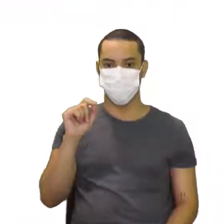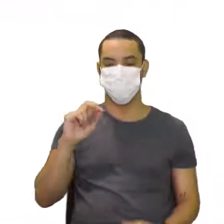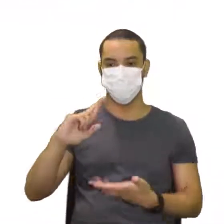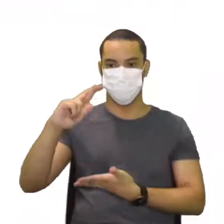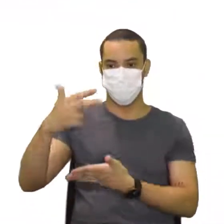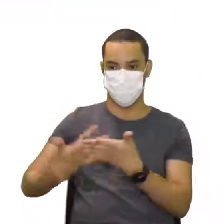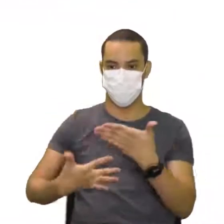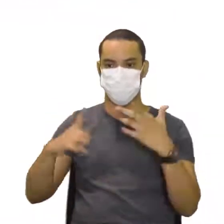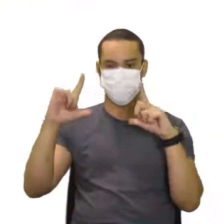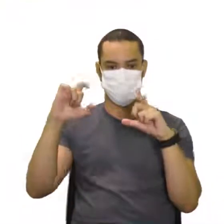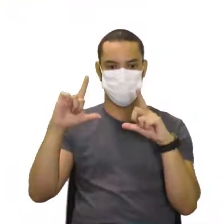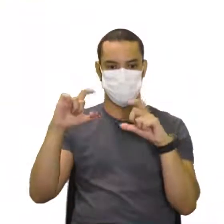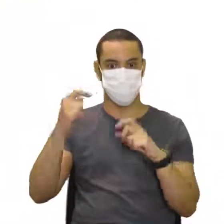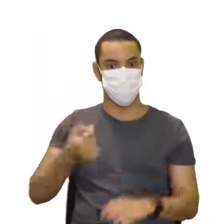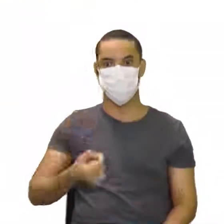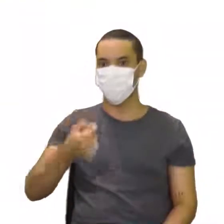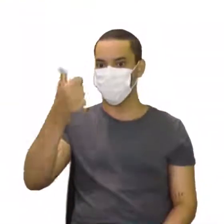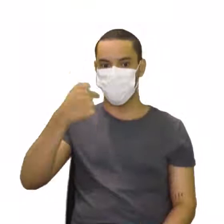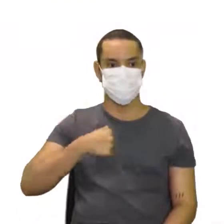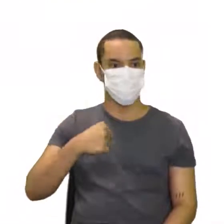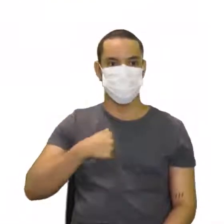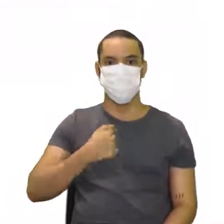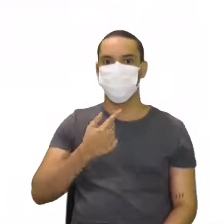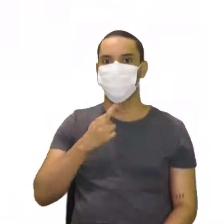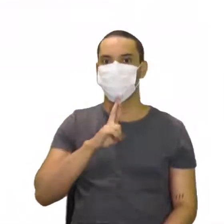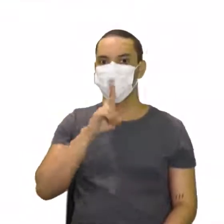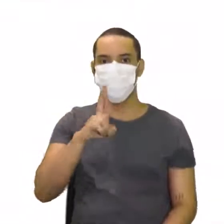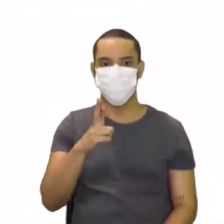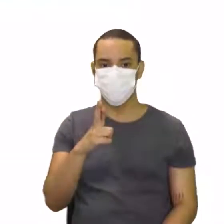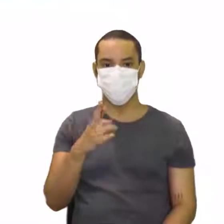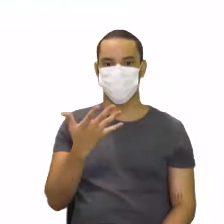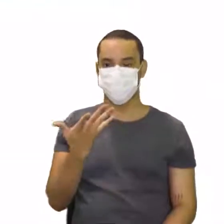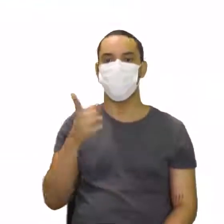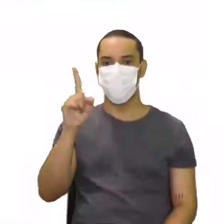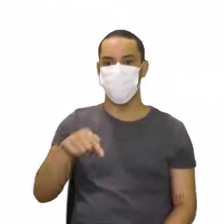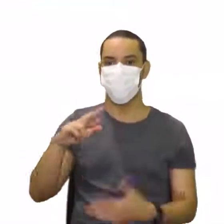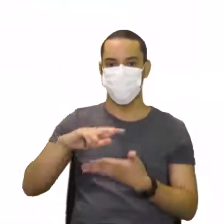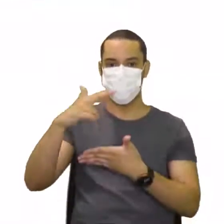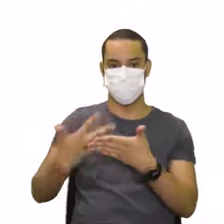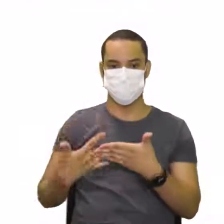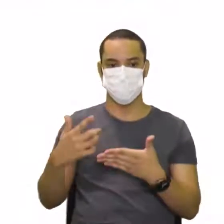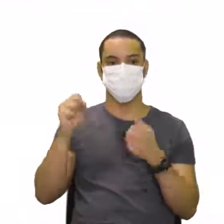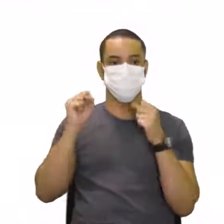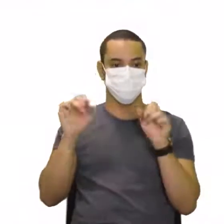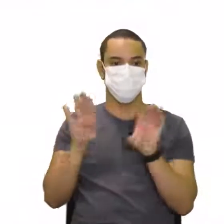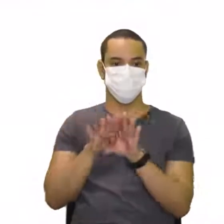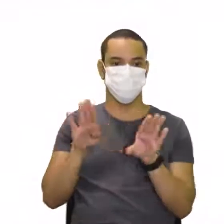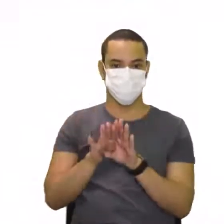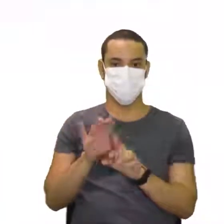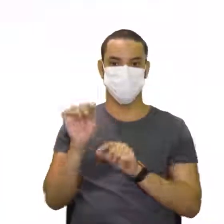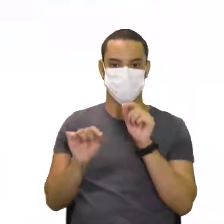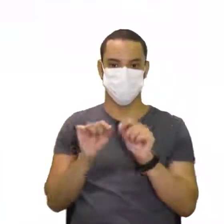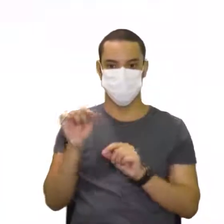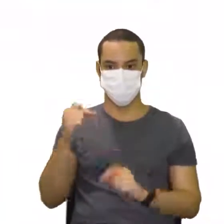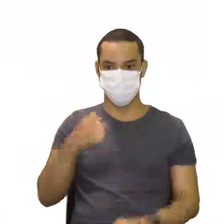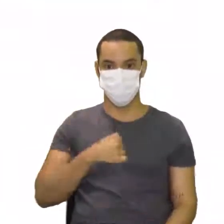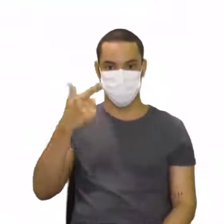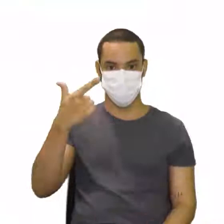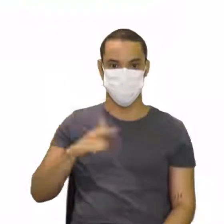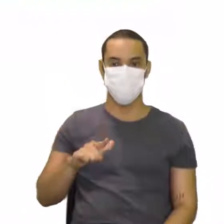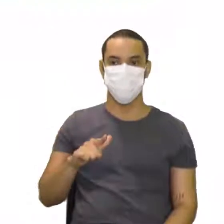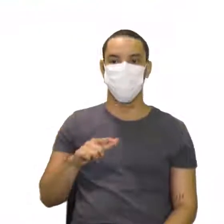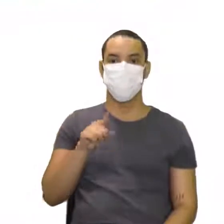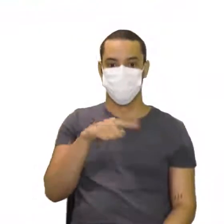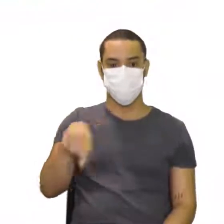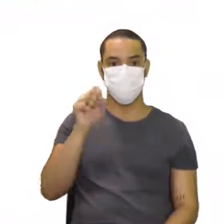referência da foto, né? Quase que a professora não acha a palavra, a referência da foto, ok? Isso aqui vocês podem até, olha eu novamente metendo o professor de História no